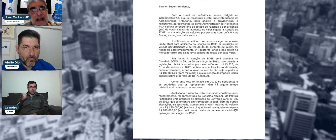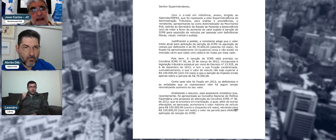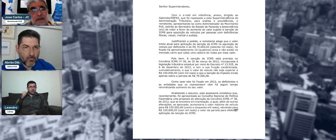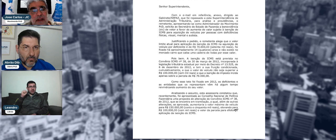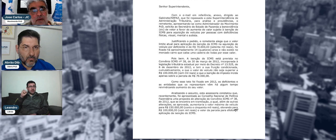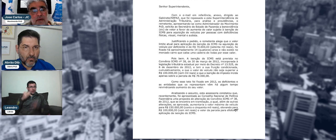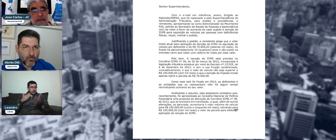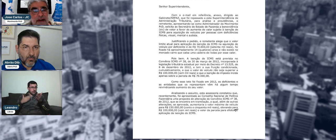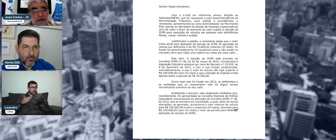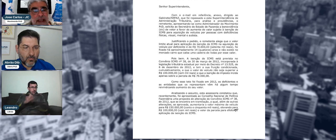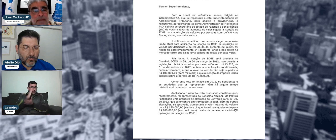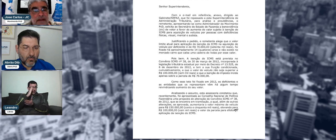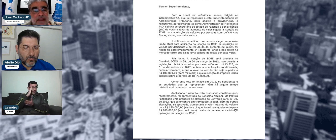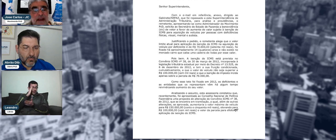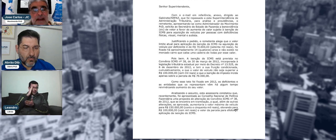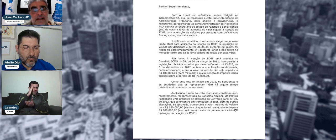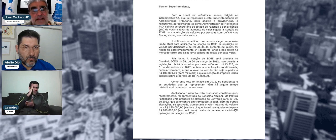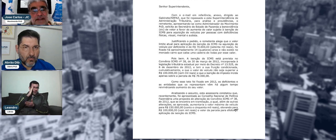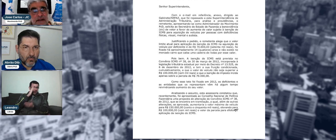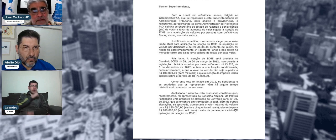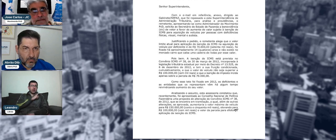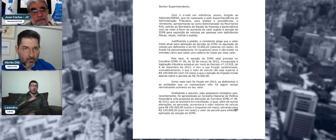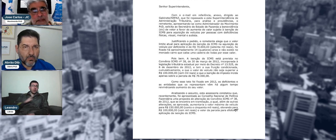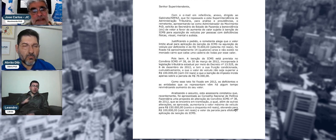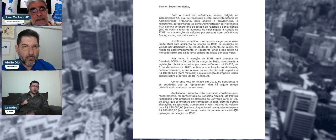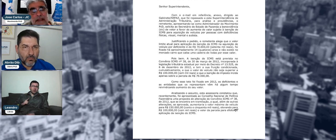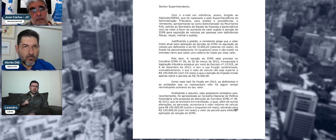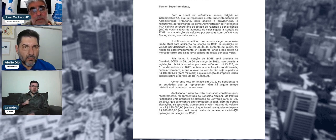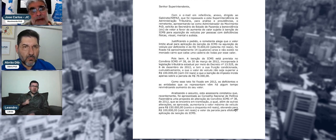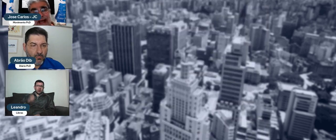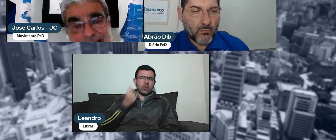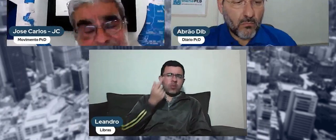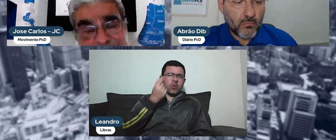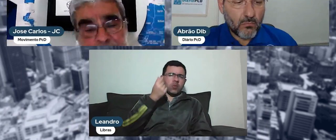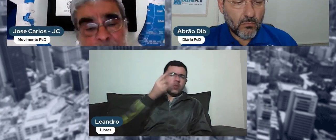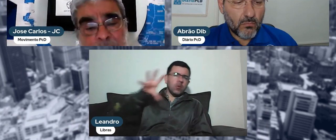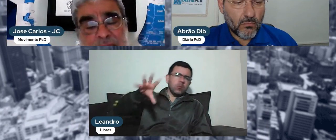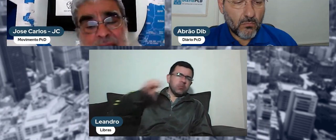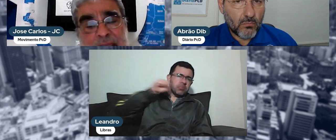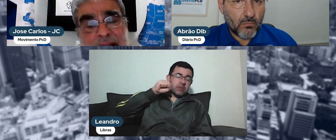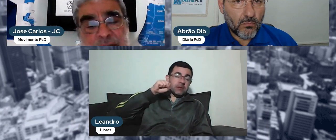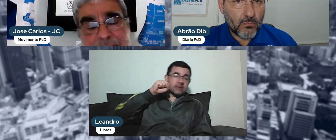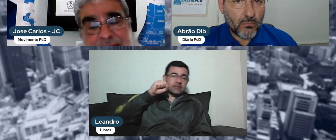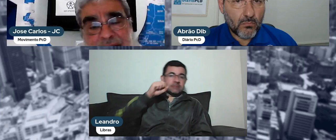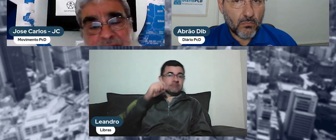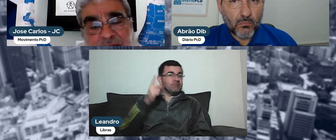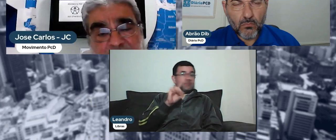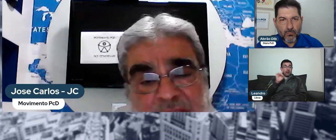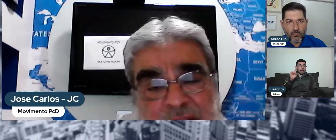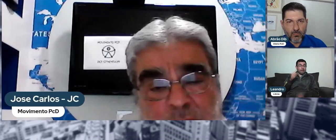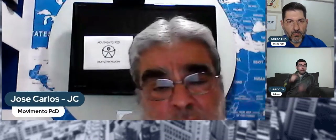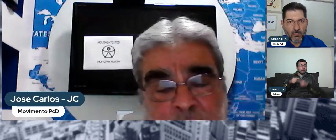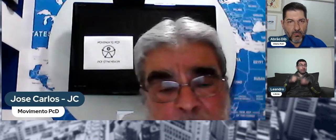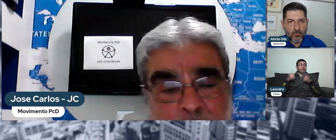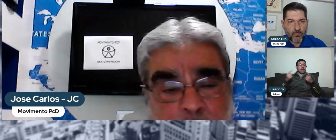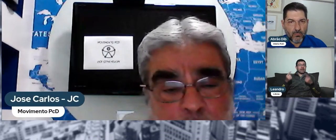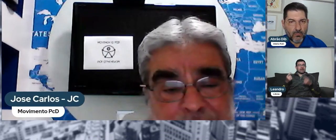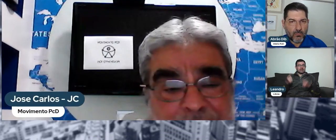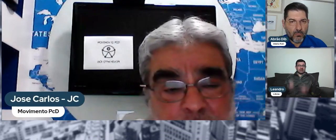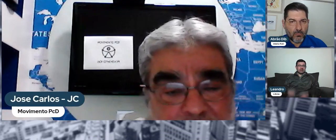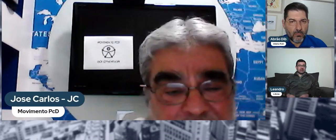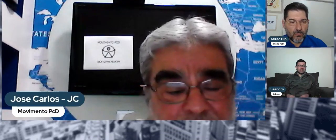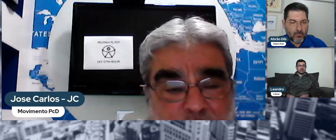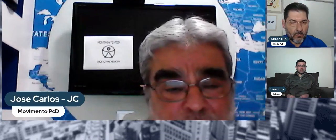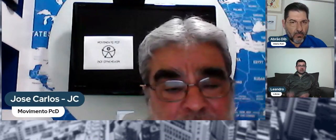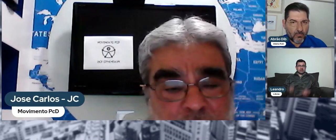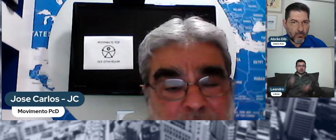secretário, nenhum governo quer perder a arrecadação, mas eles perdem vendendo o